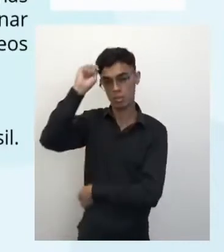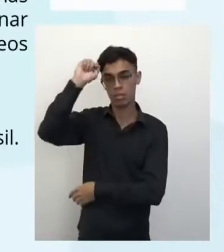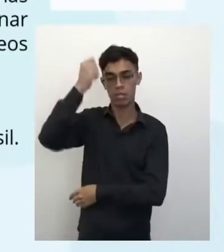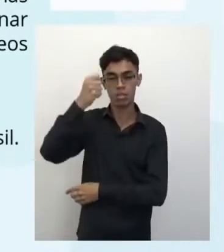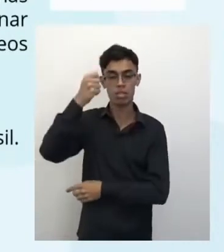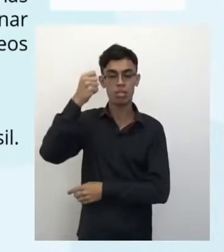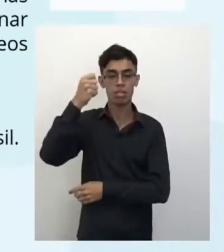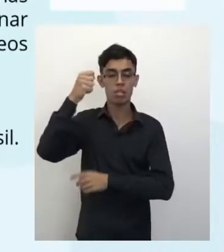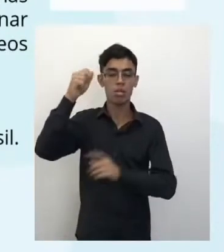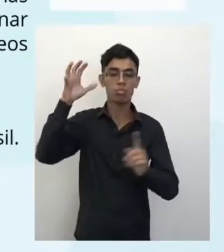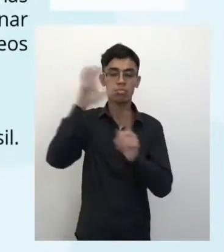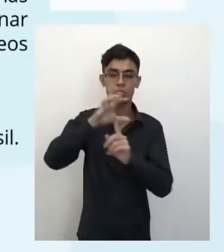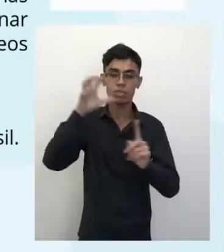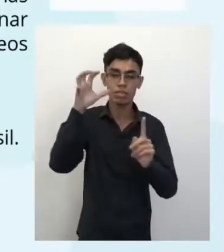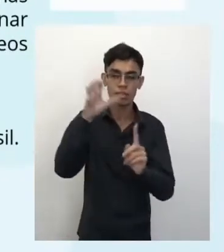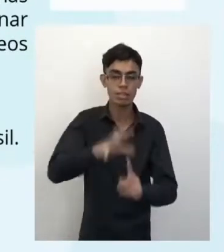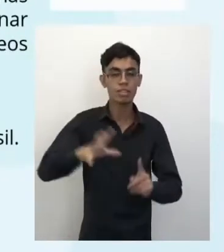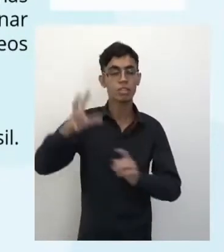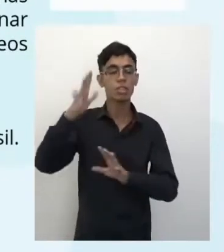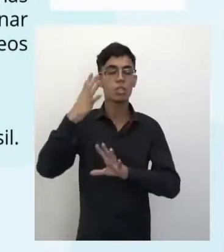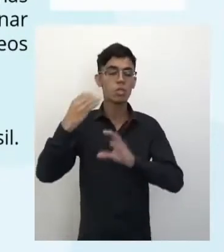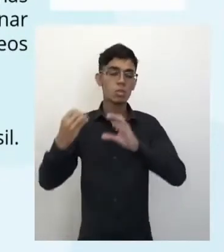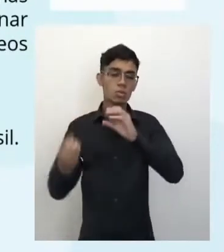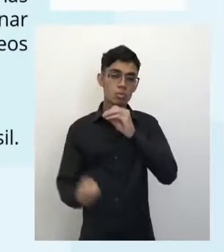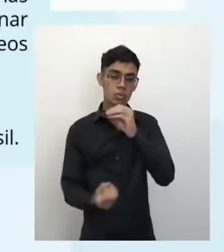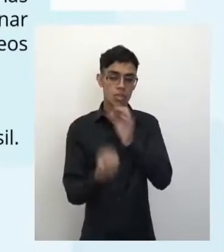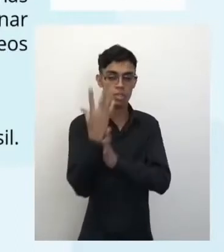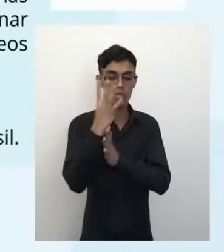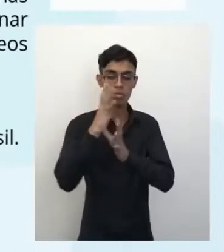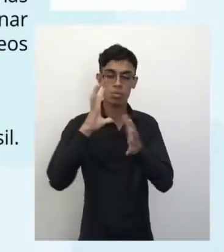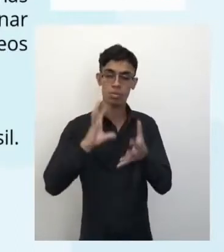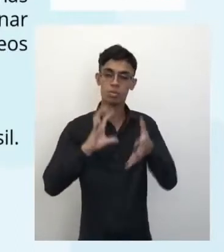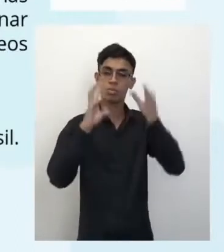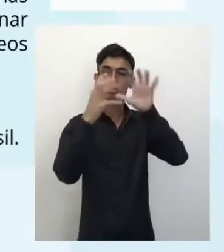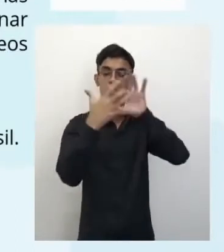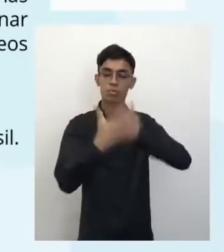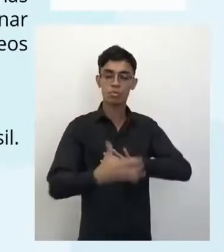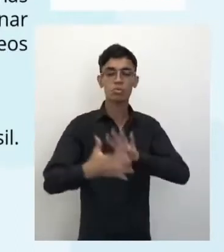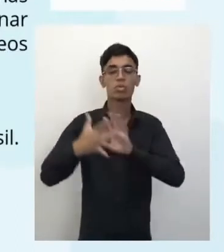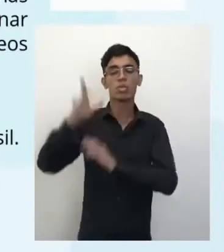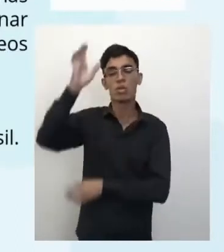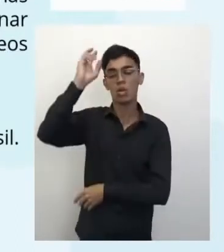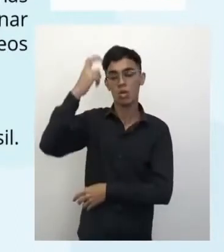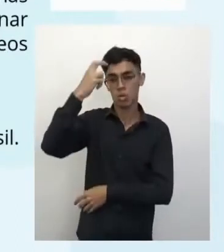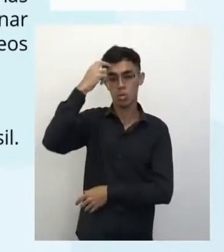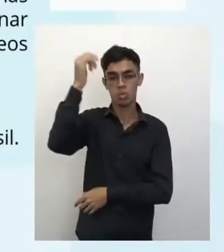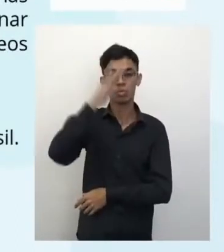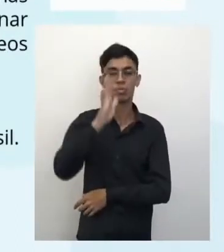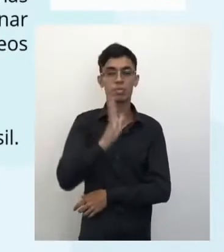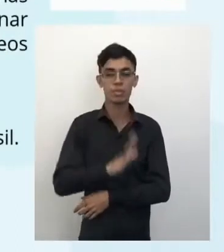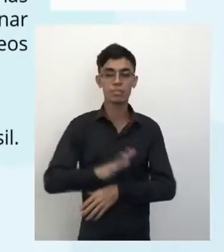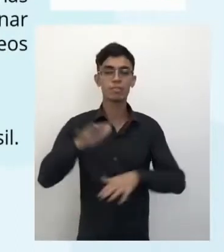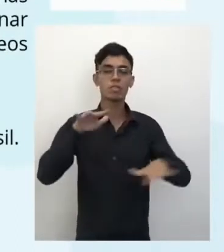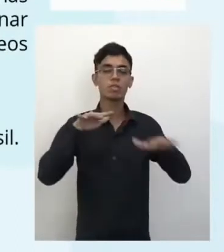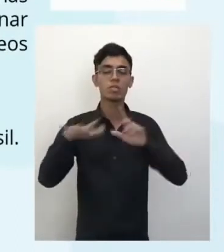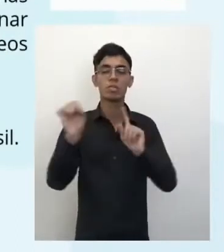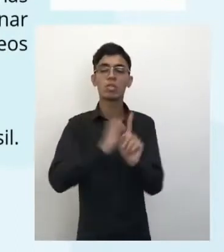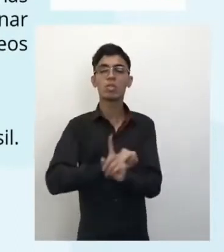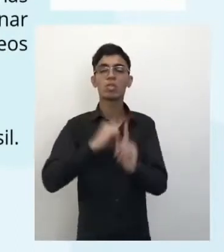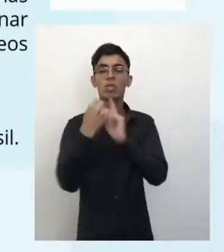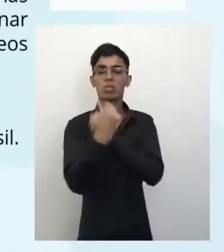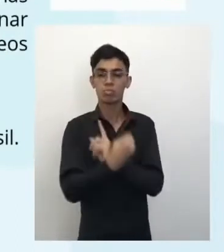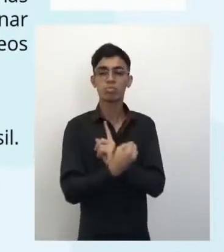de formação da cultura brasileira e relacionar com a atuação dos movimentos